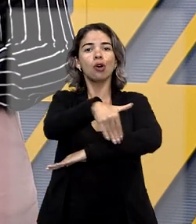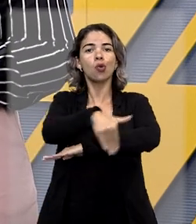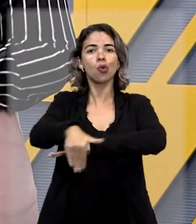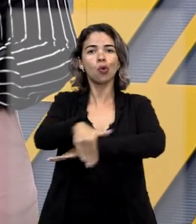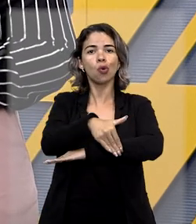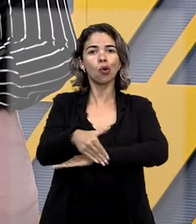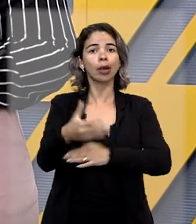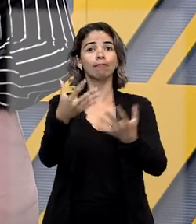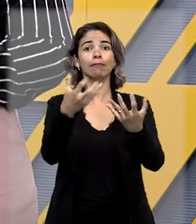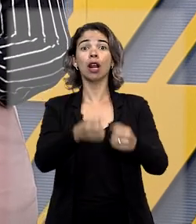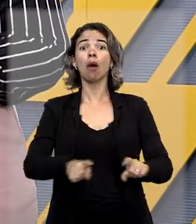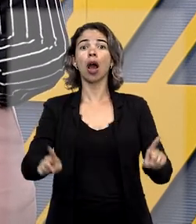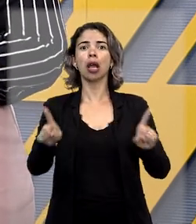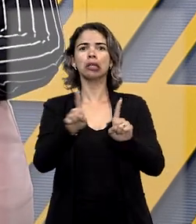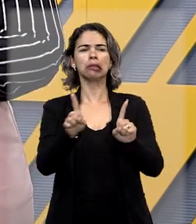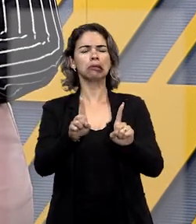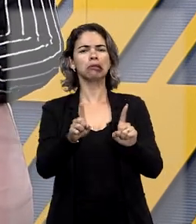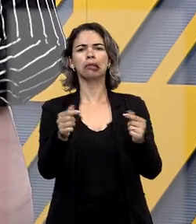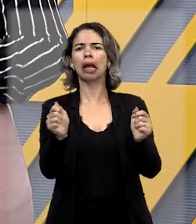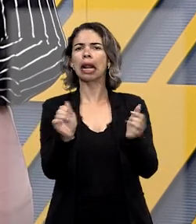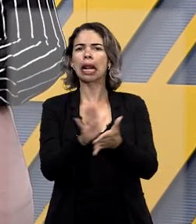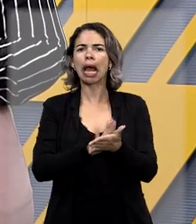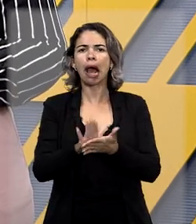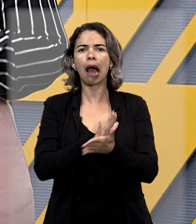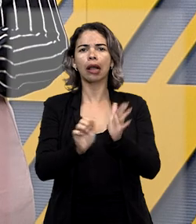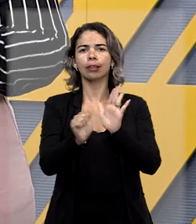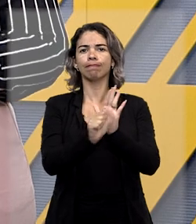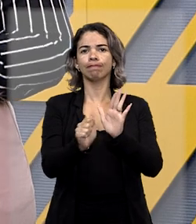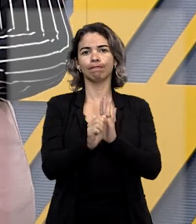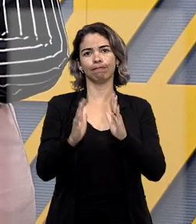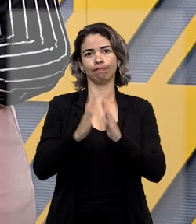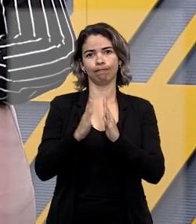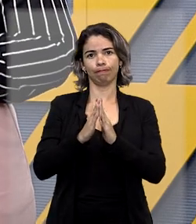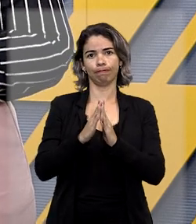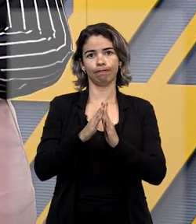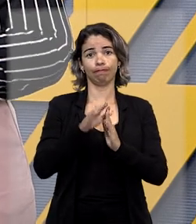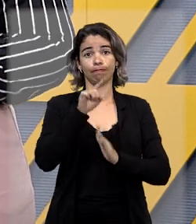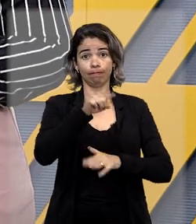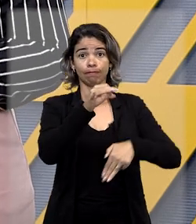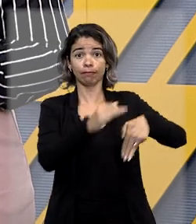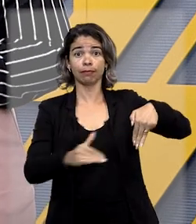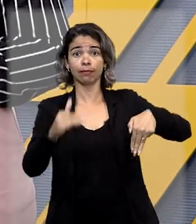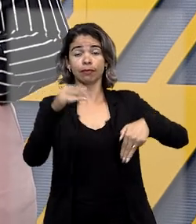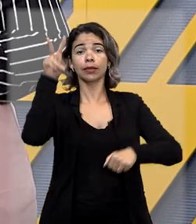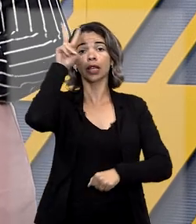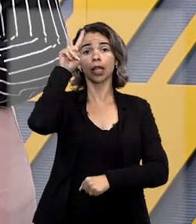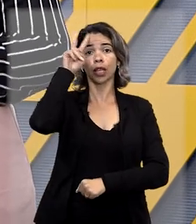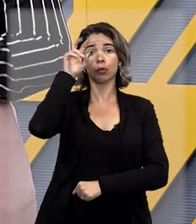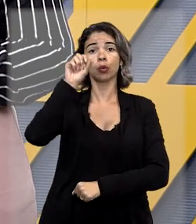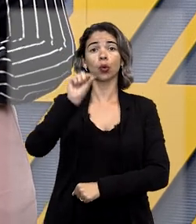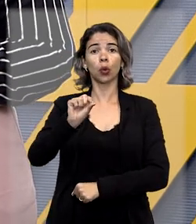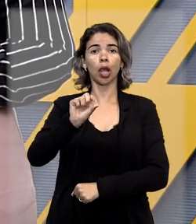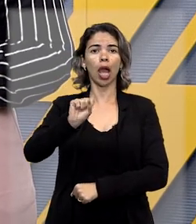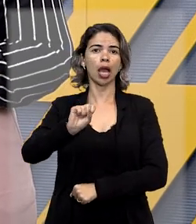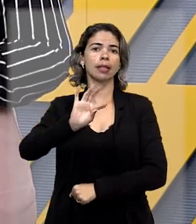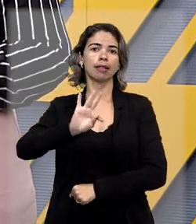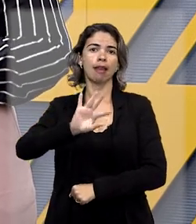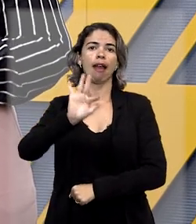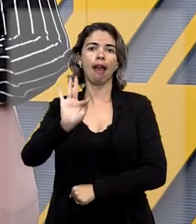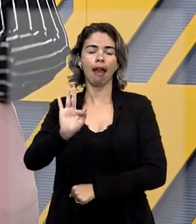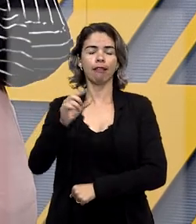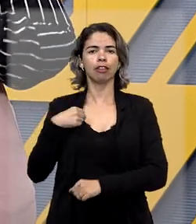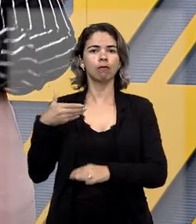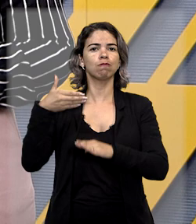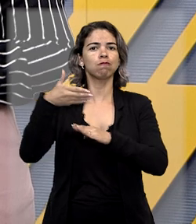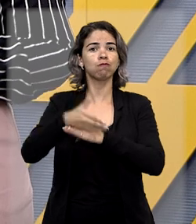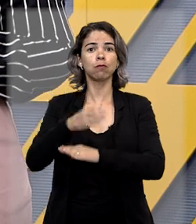pública, sem a citação da presença de drogas no imóvel. Schietti lembrou que o Supremo Tribunal Federal já definiu que o